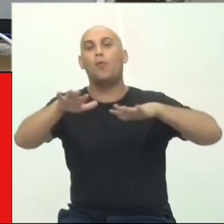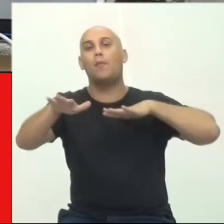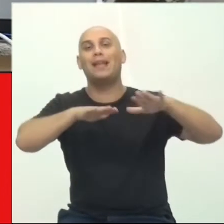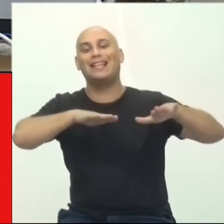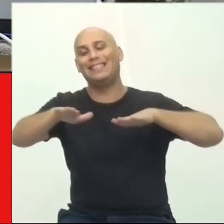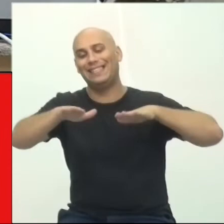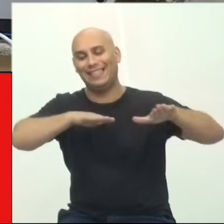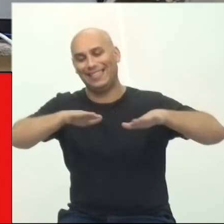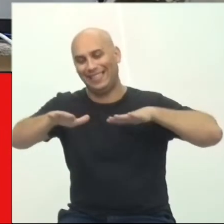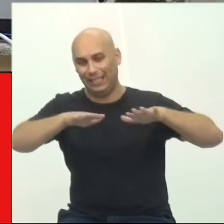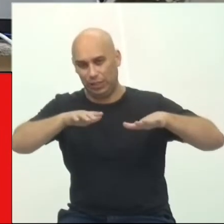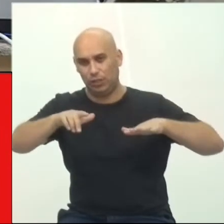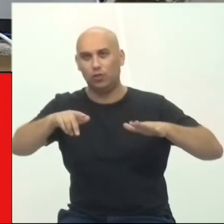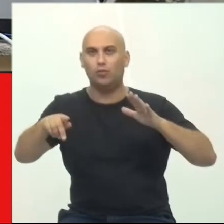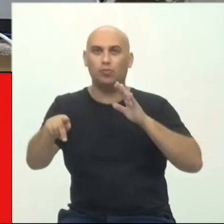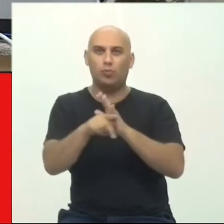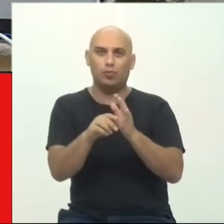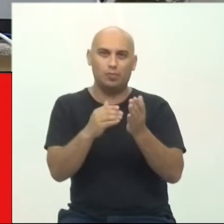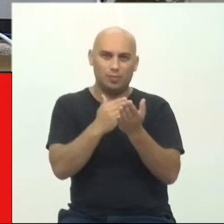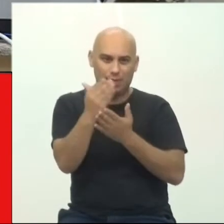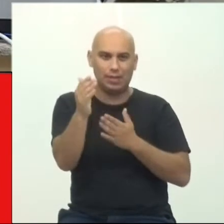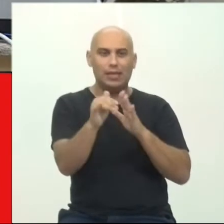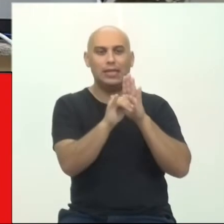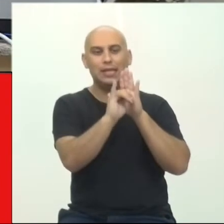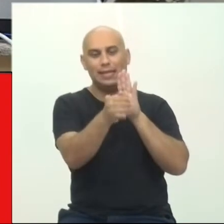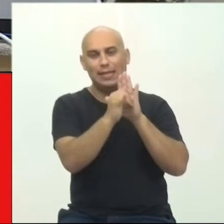prefeitura, eu acredito que já está em licitação.